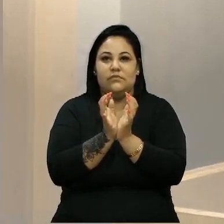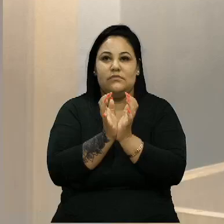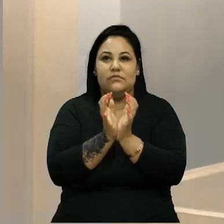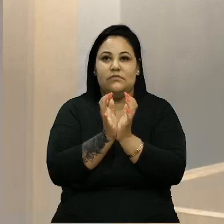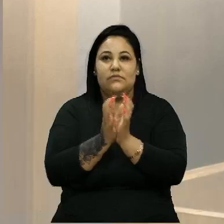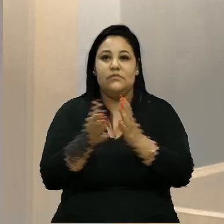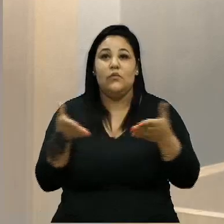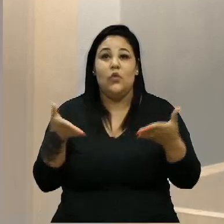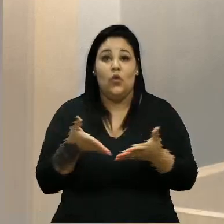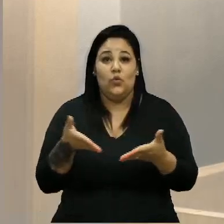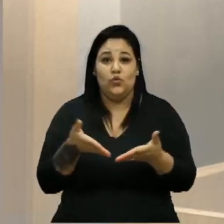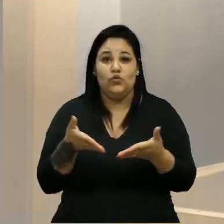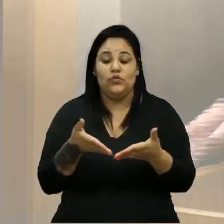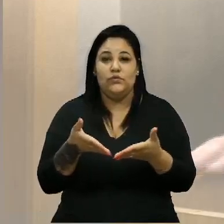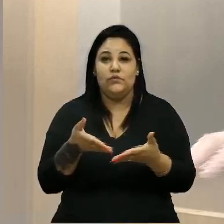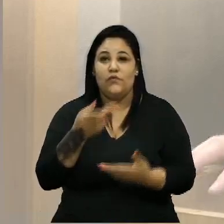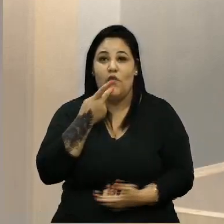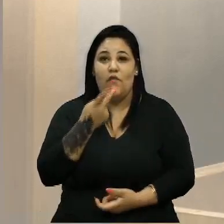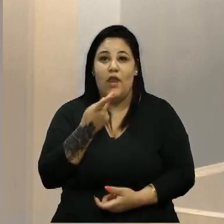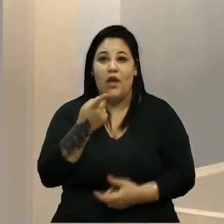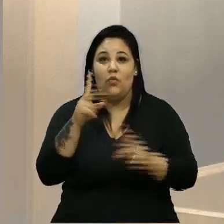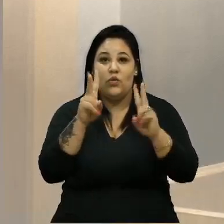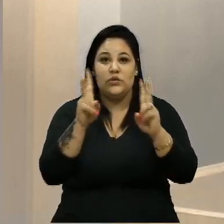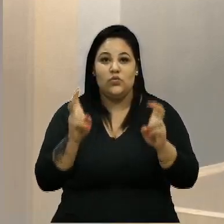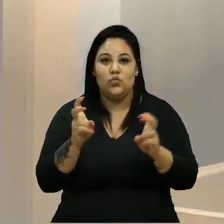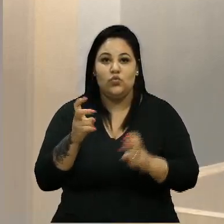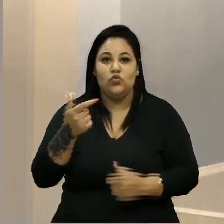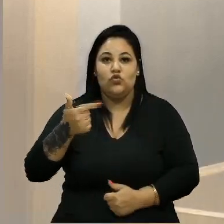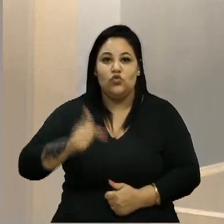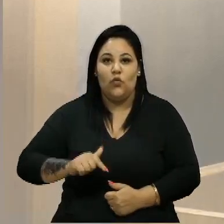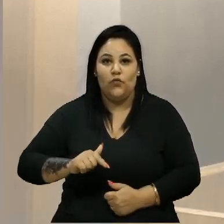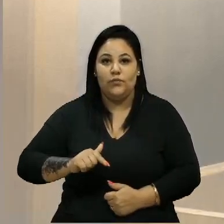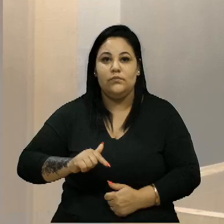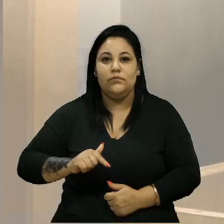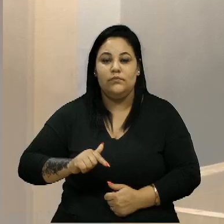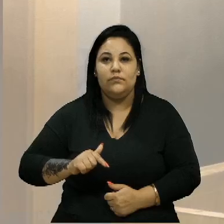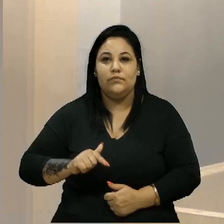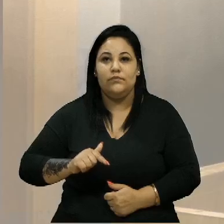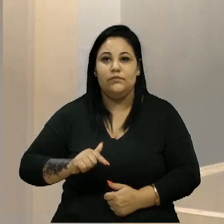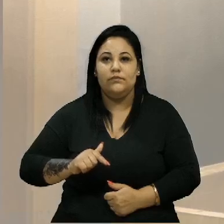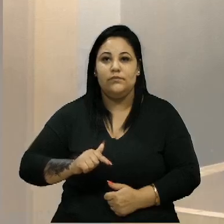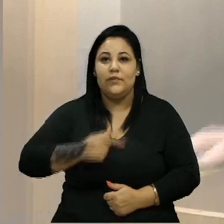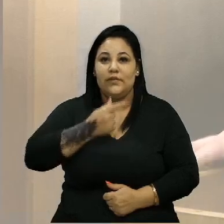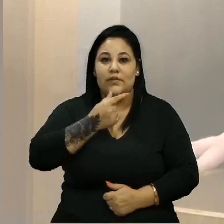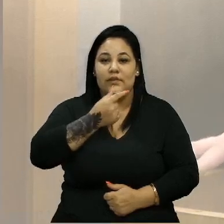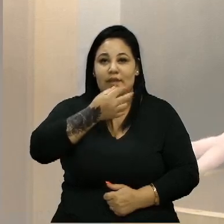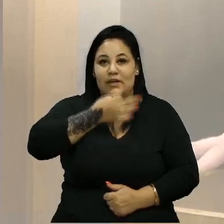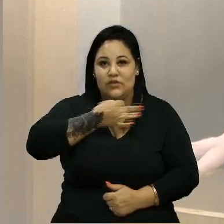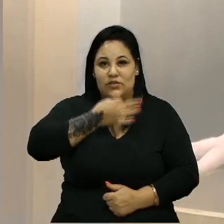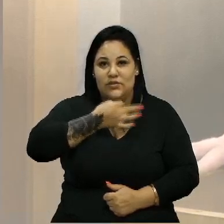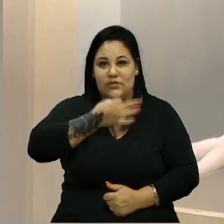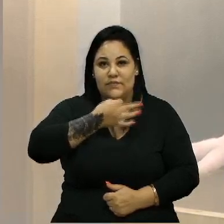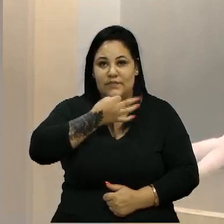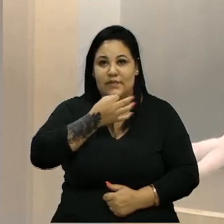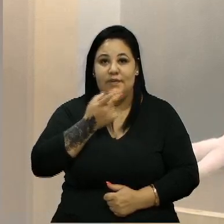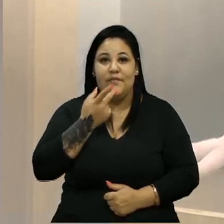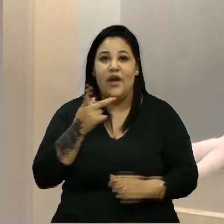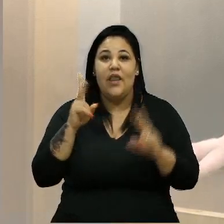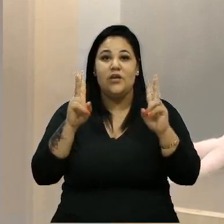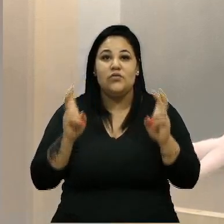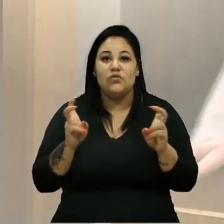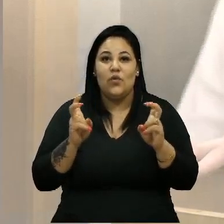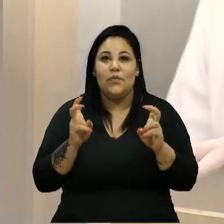hoje eu vou ter que trazer um tema, novamente, sobre Caxias do Sul e falar sobre